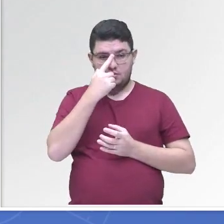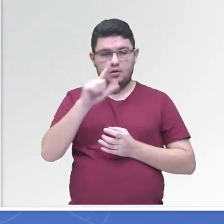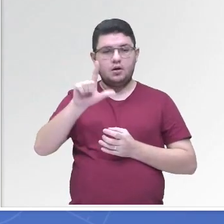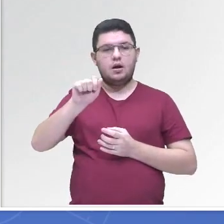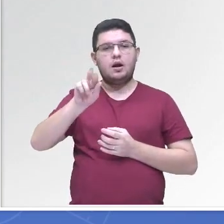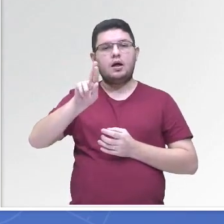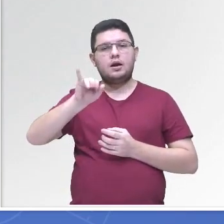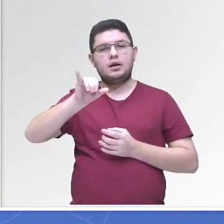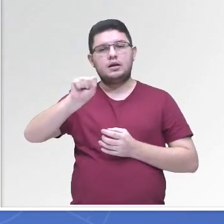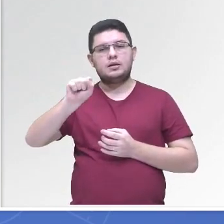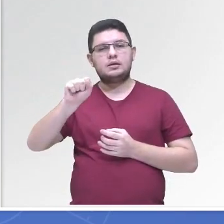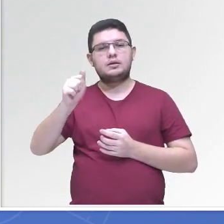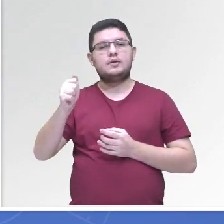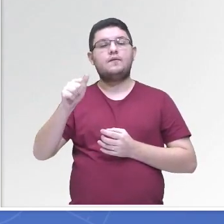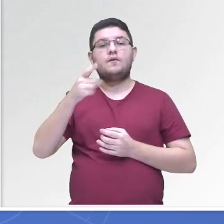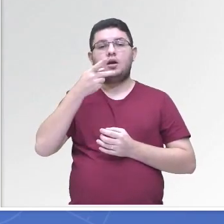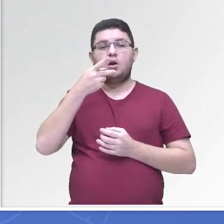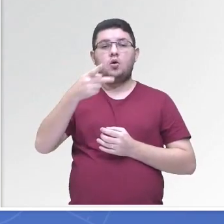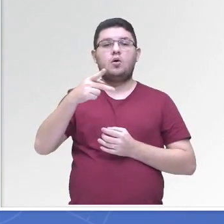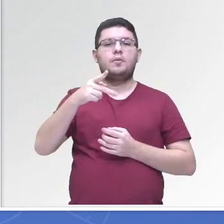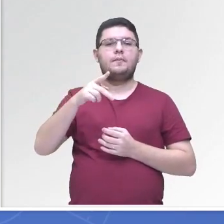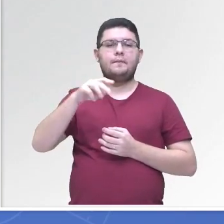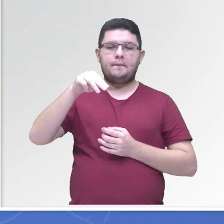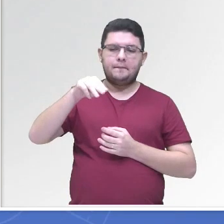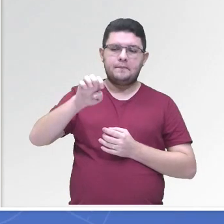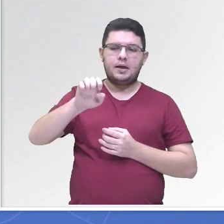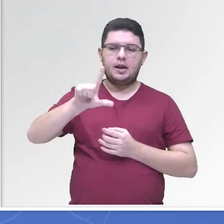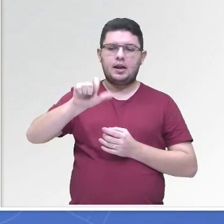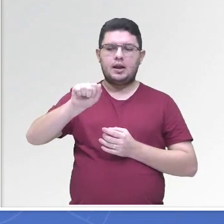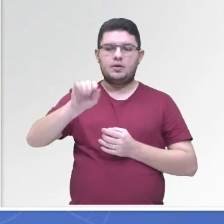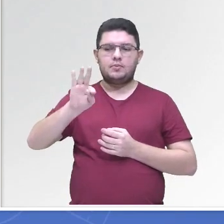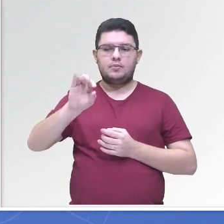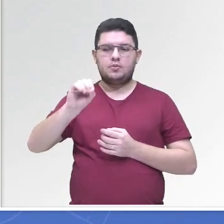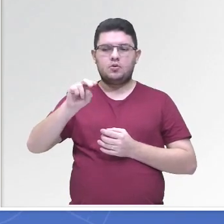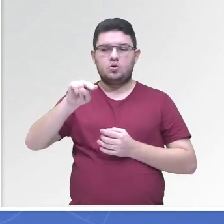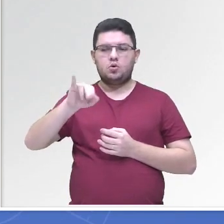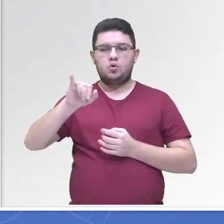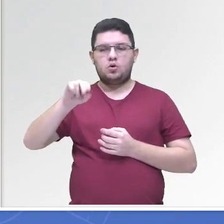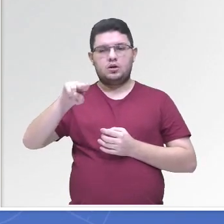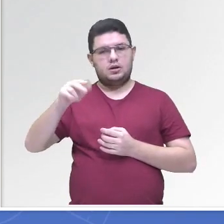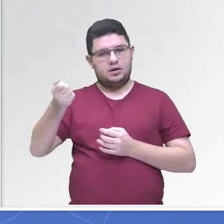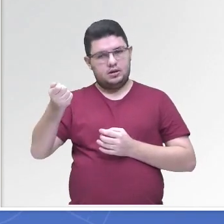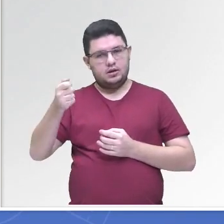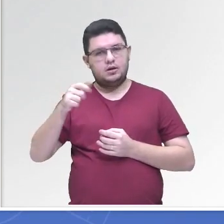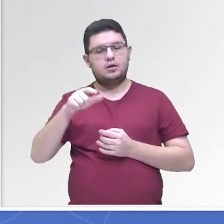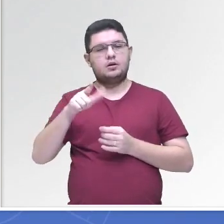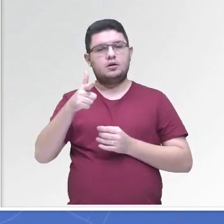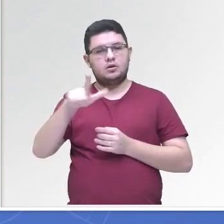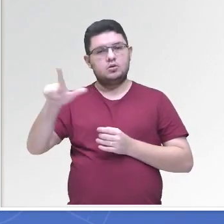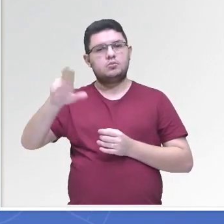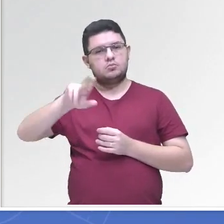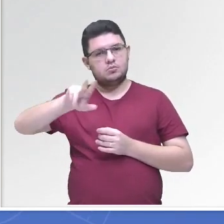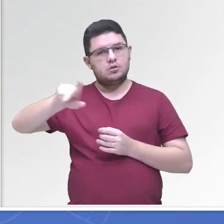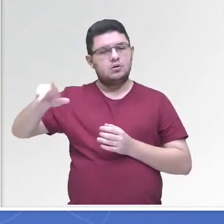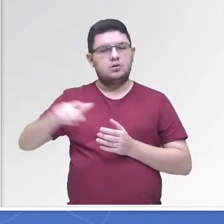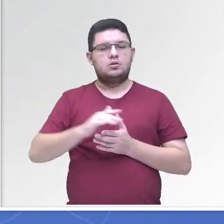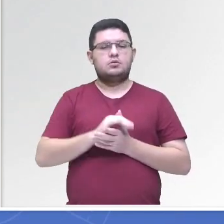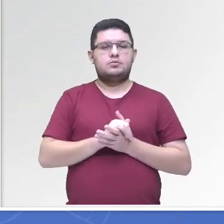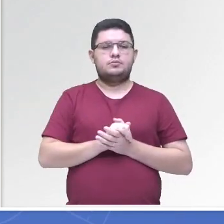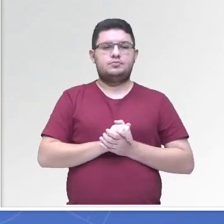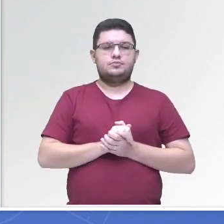Larissa colocou melatonina, endorfina, ocitocina, serotonina, noradrenalina e dopamina.